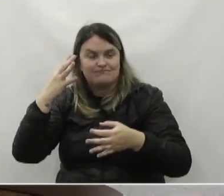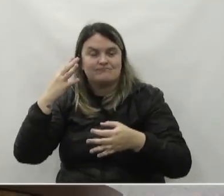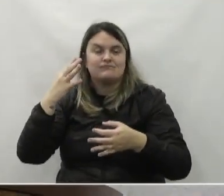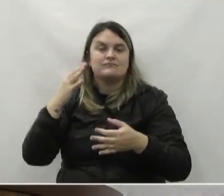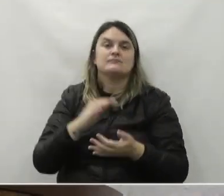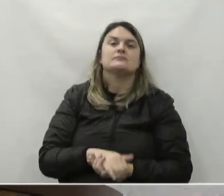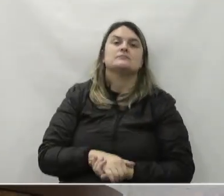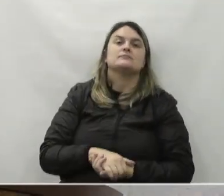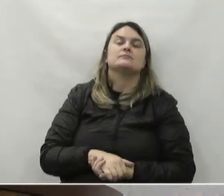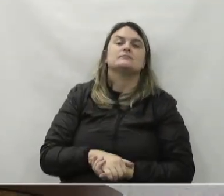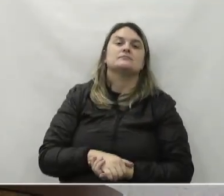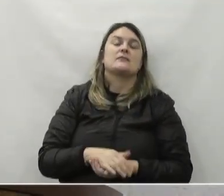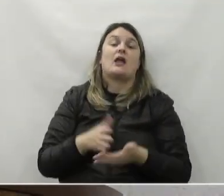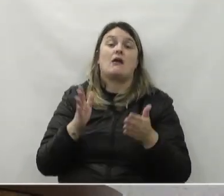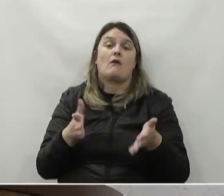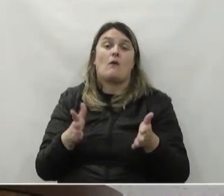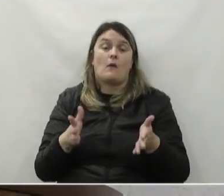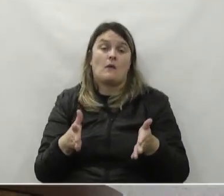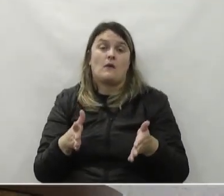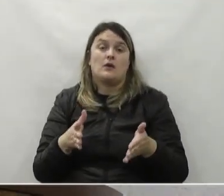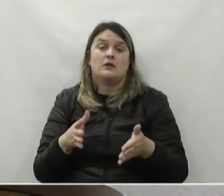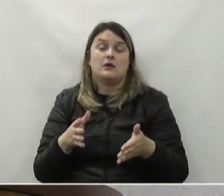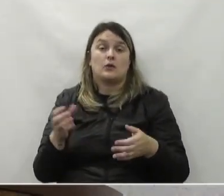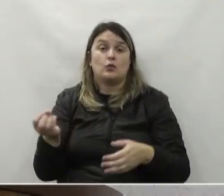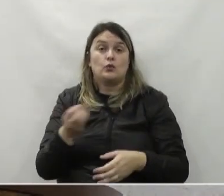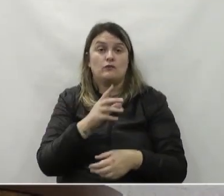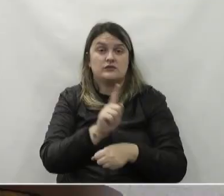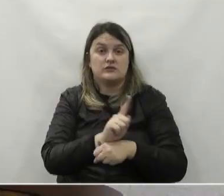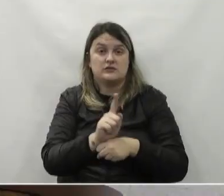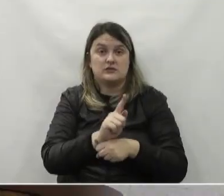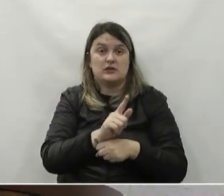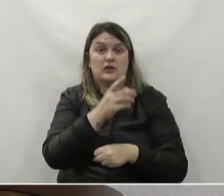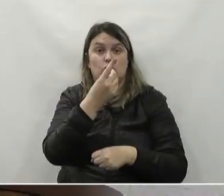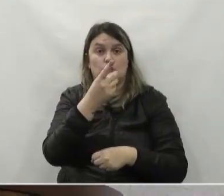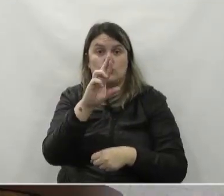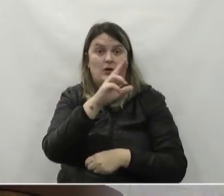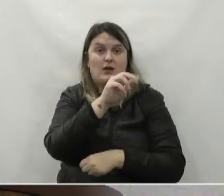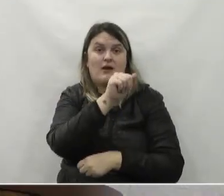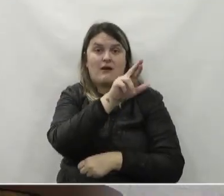motivos, né? E agora, com a gestão do Dr. Ari,